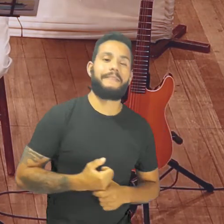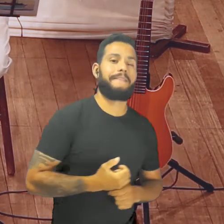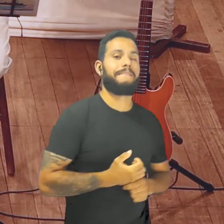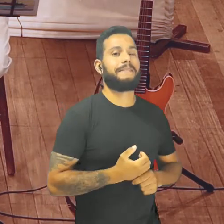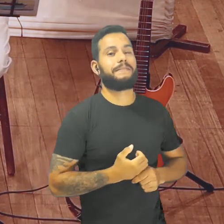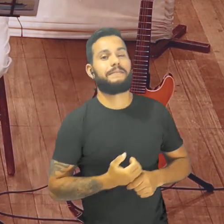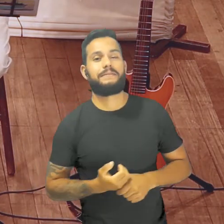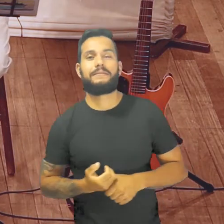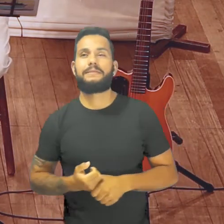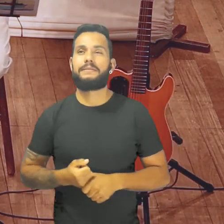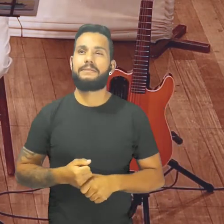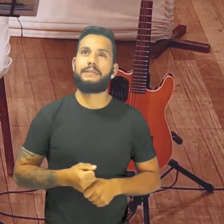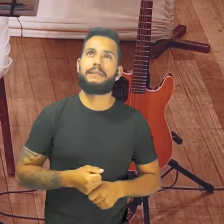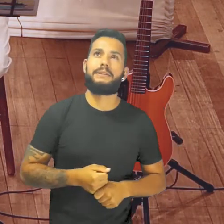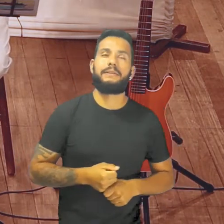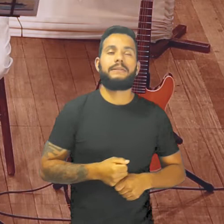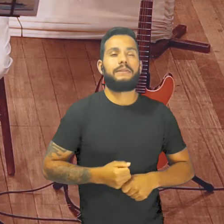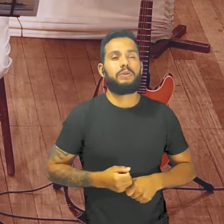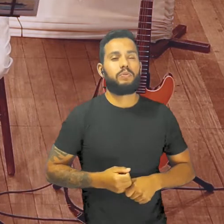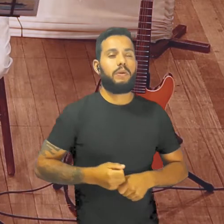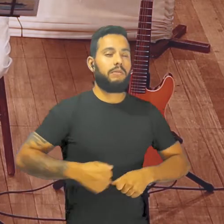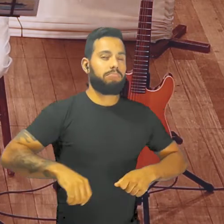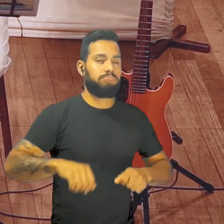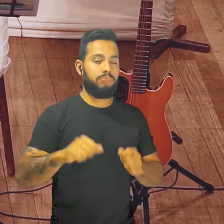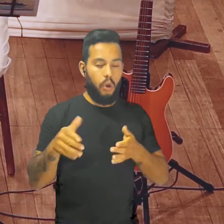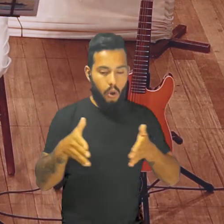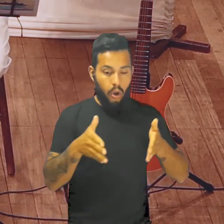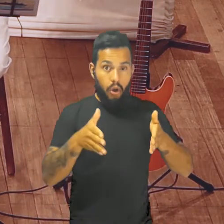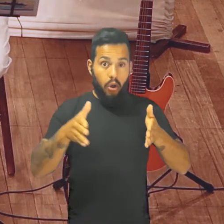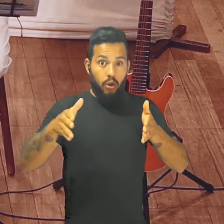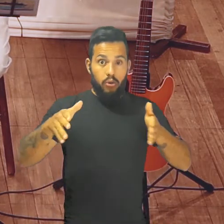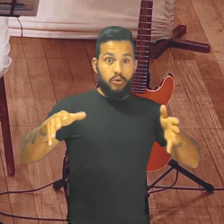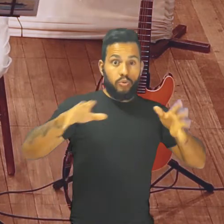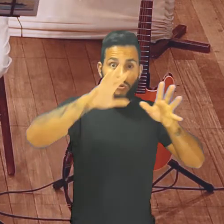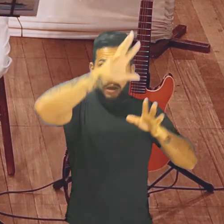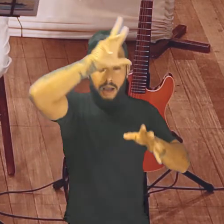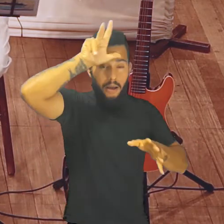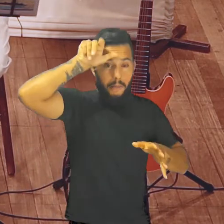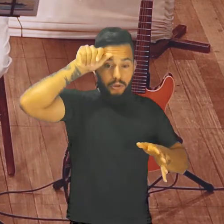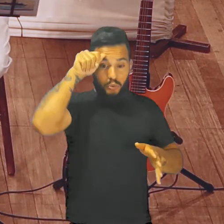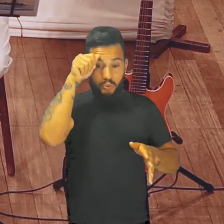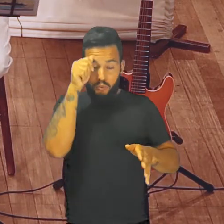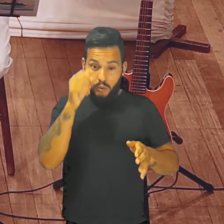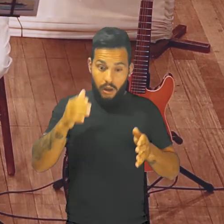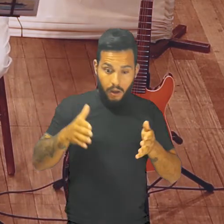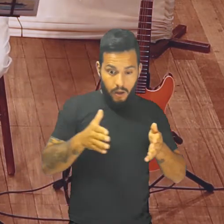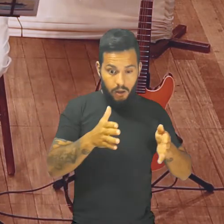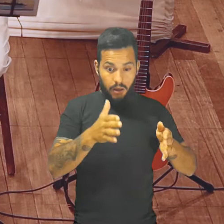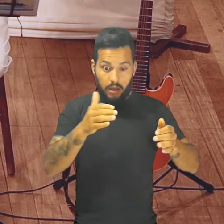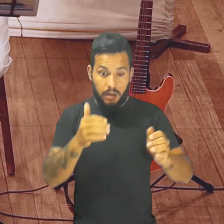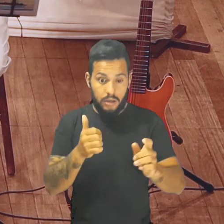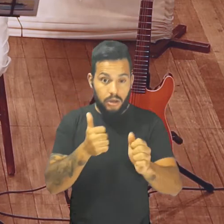Quando o Amazonas em mais fundo encontrar com as ondas do mar, primeiro um